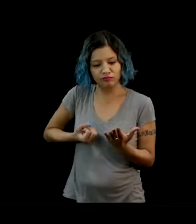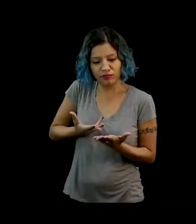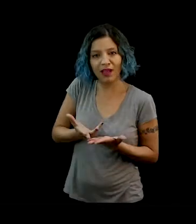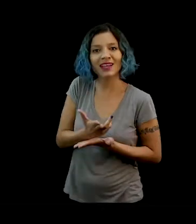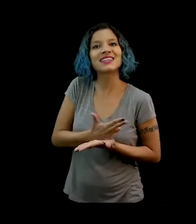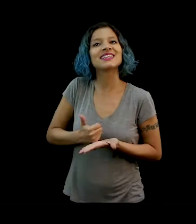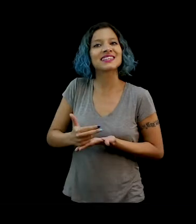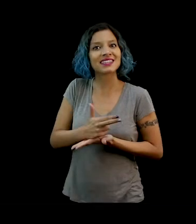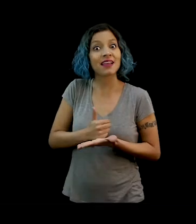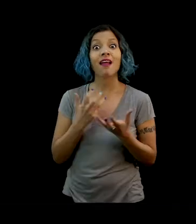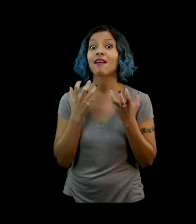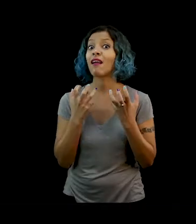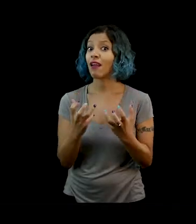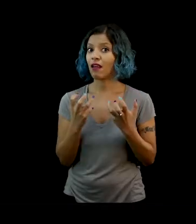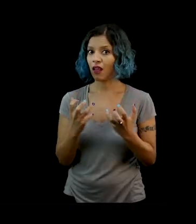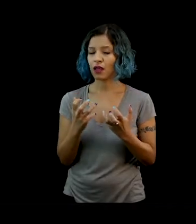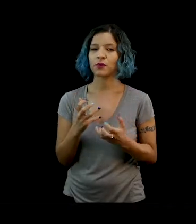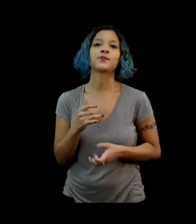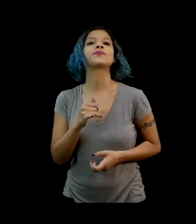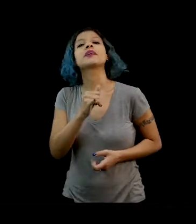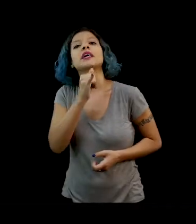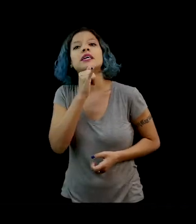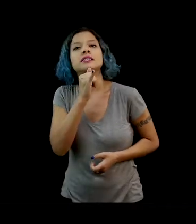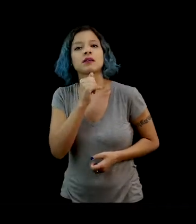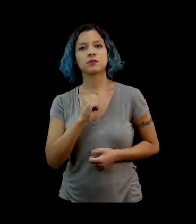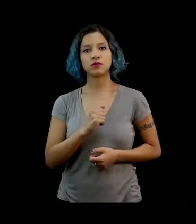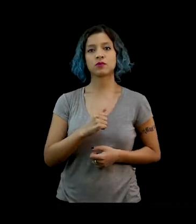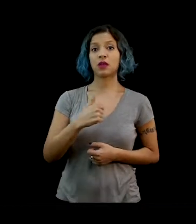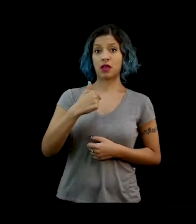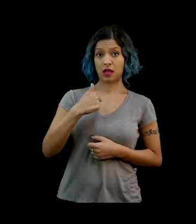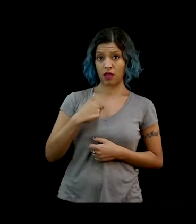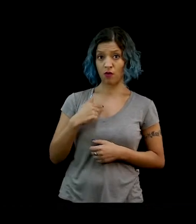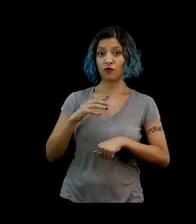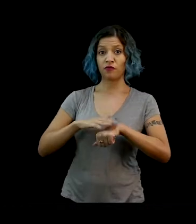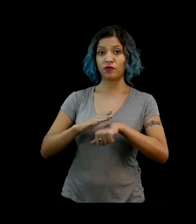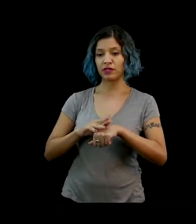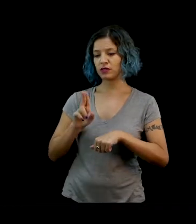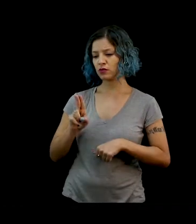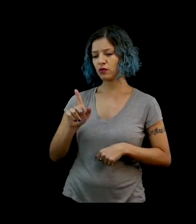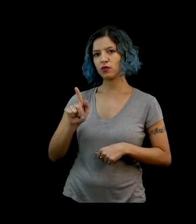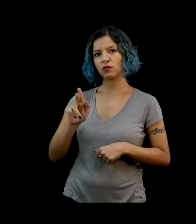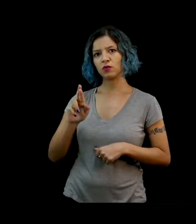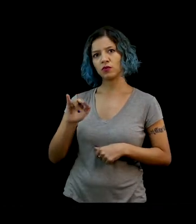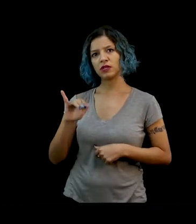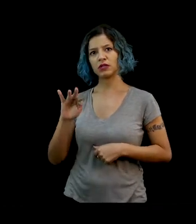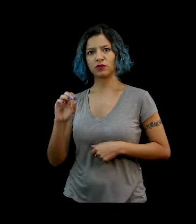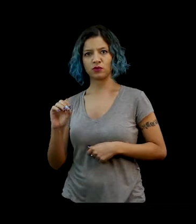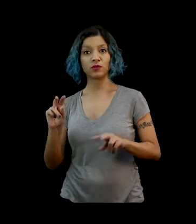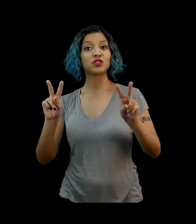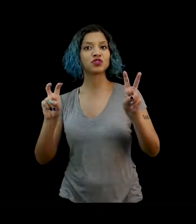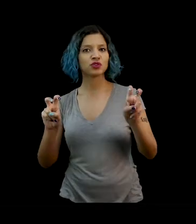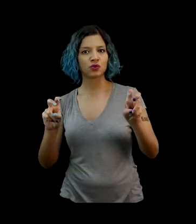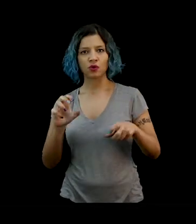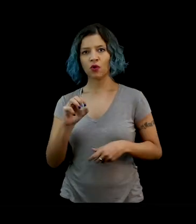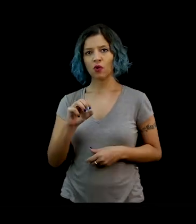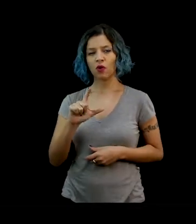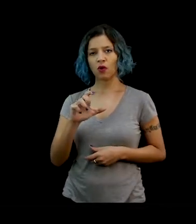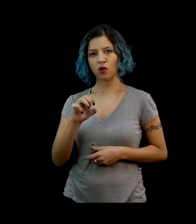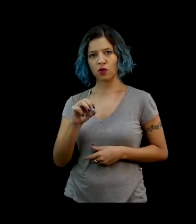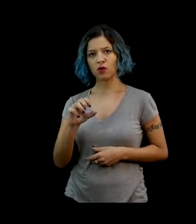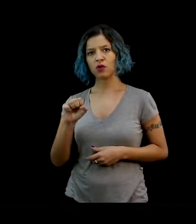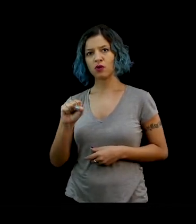eu fiz um grito que se chama fala sobre tela que é sobre duas pessoas que se encontram no museu